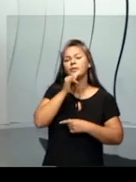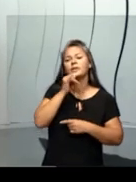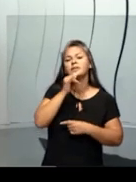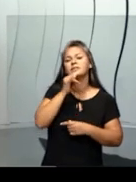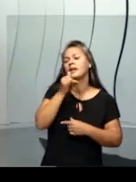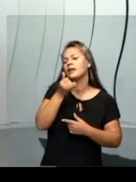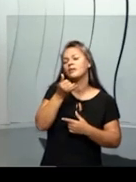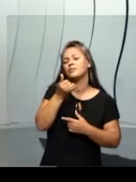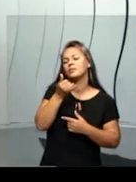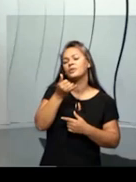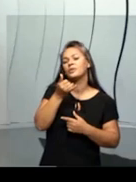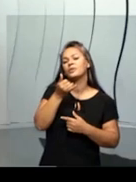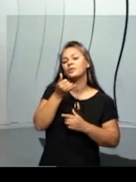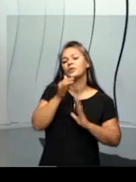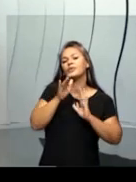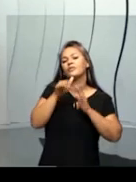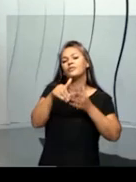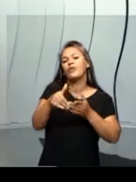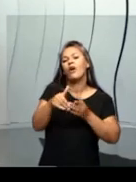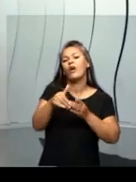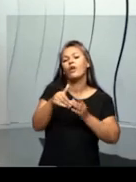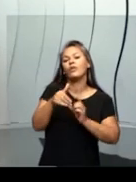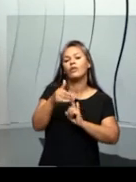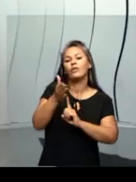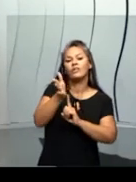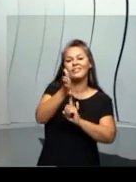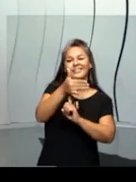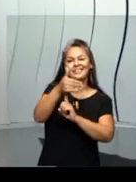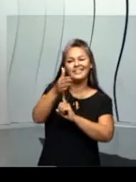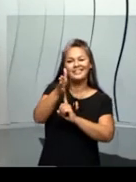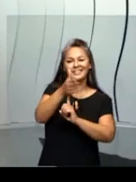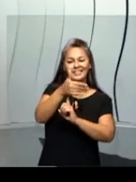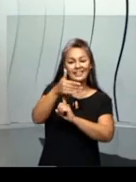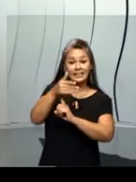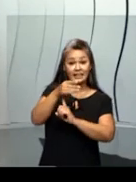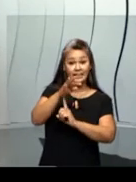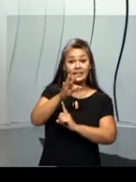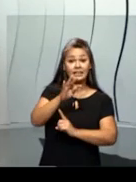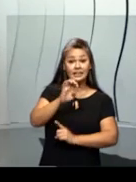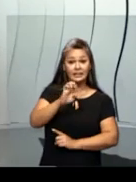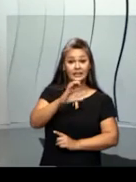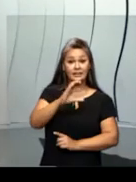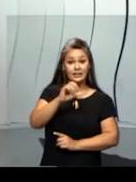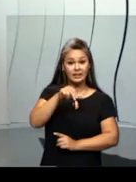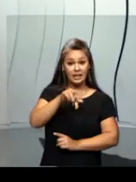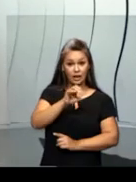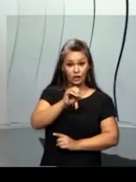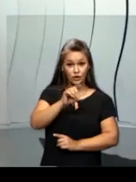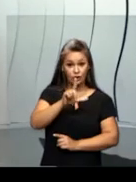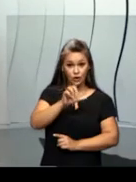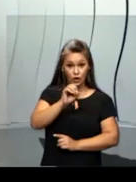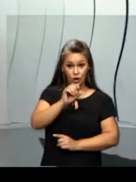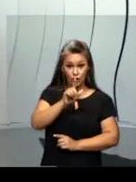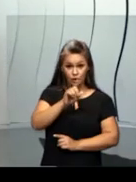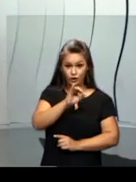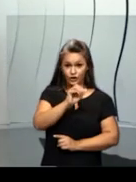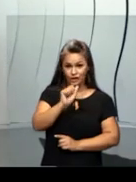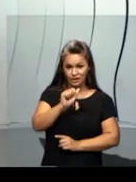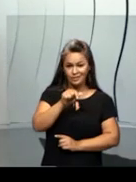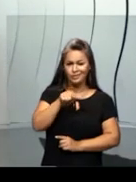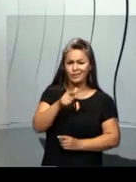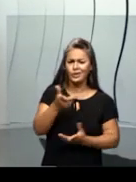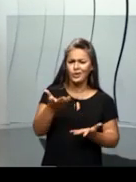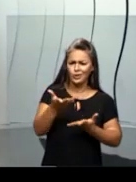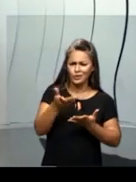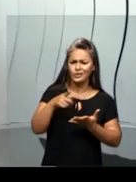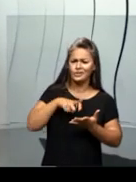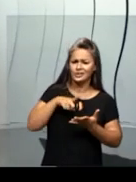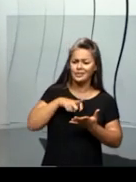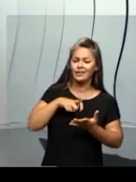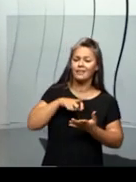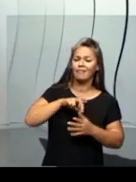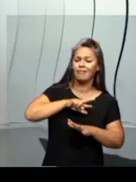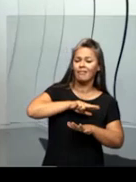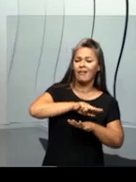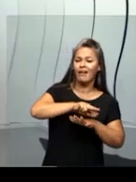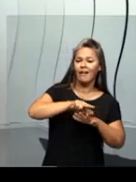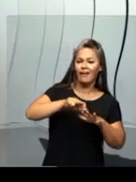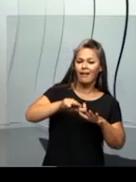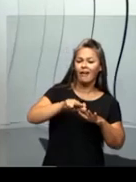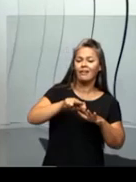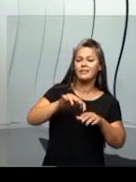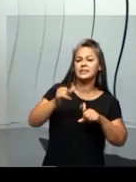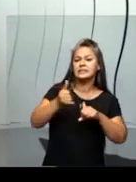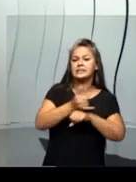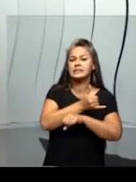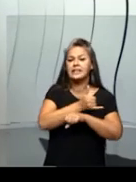mais facilidade. Por isso, até frisei para vocês sobre a questão do geoprocessamento, sensoriamento remoto. São